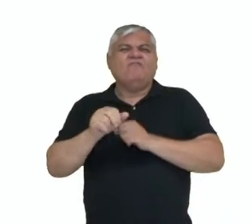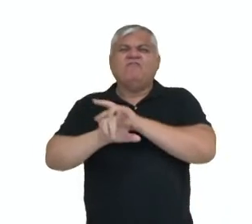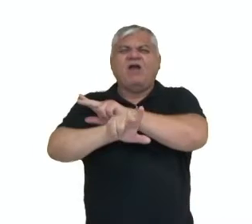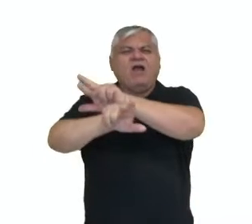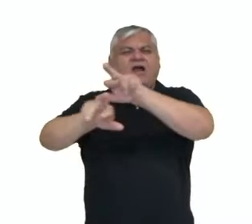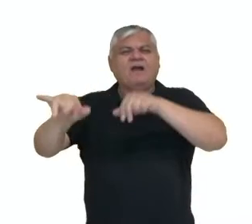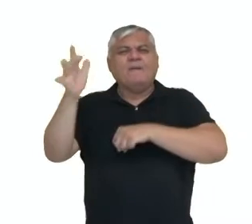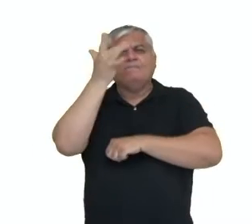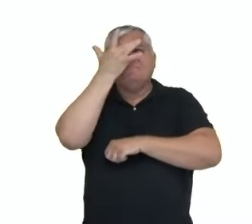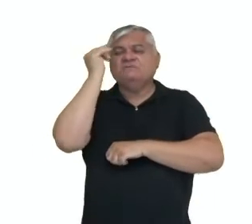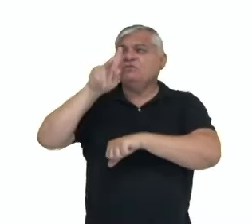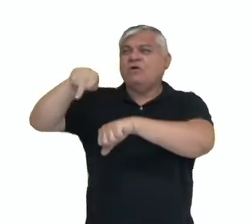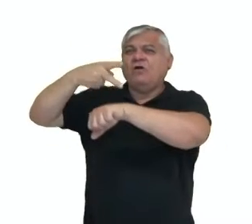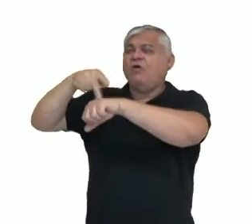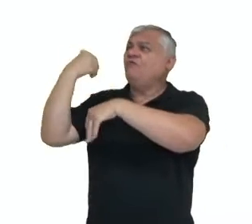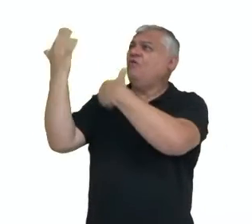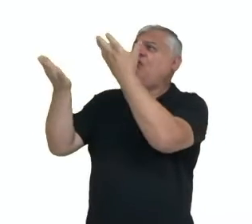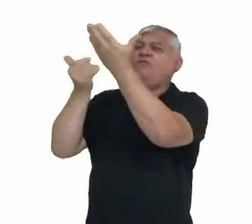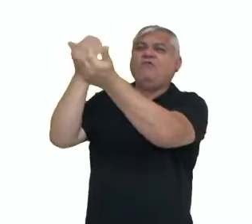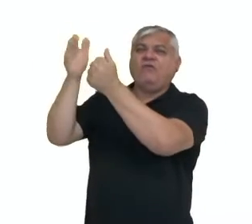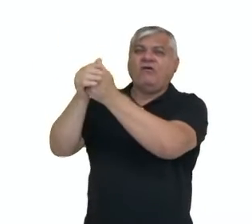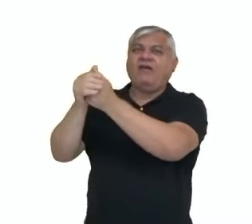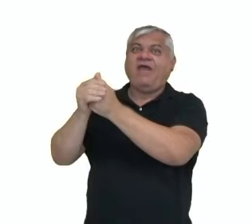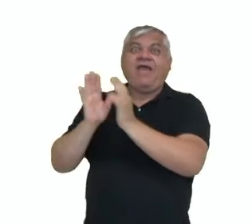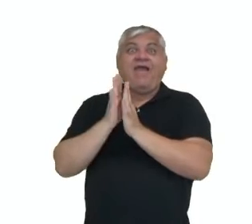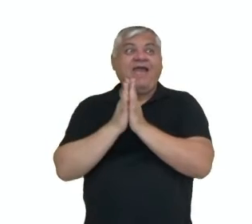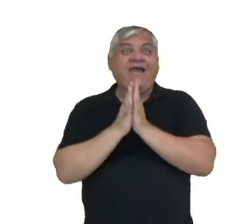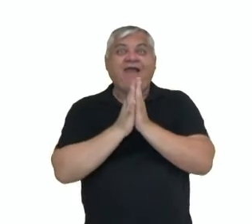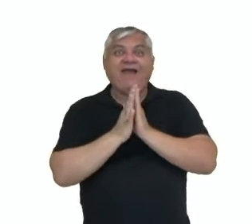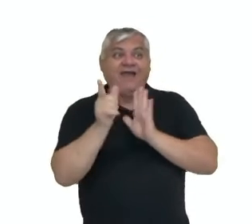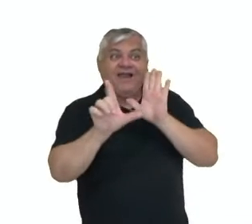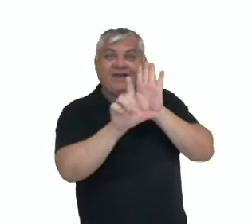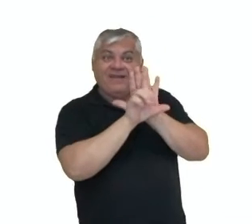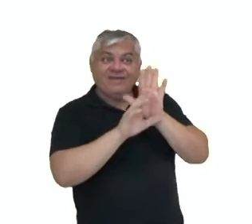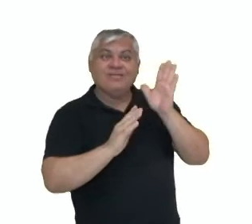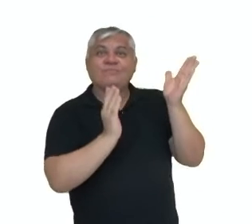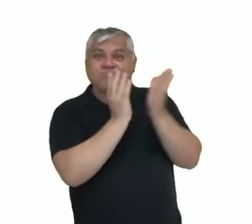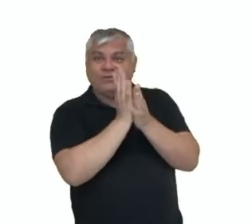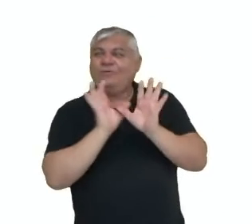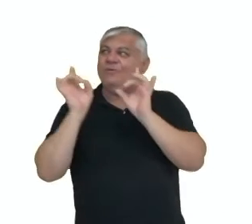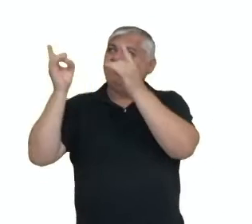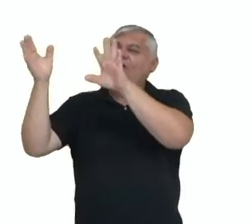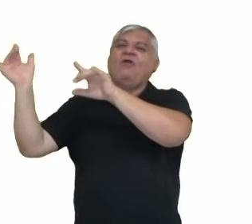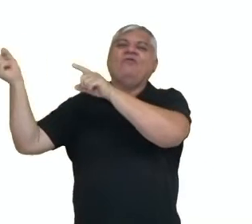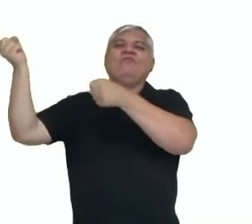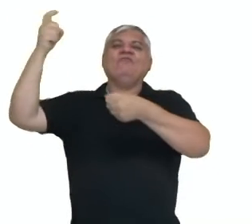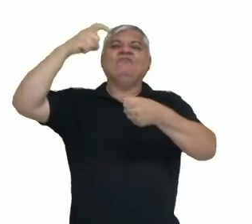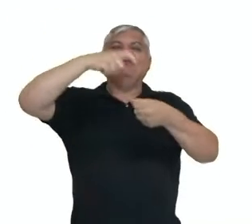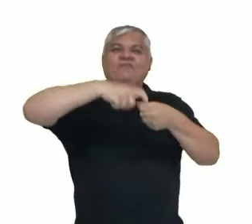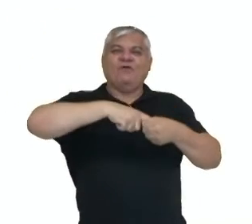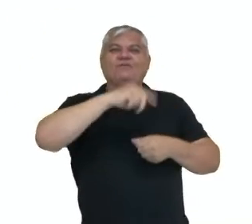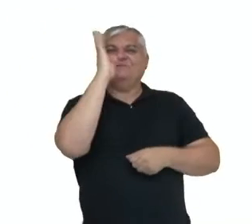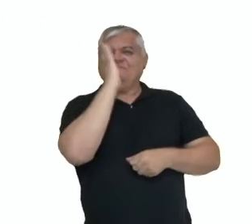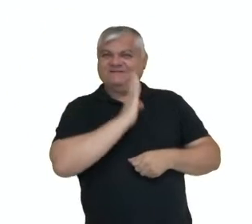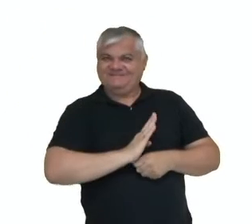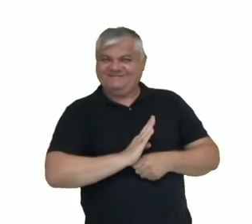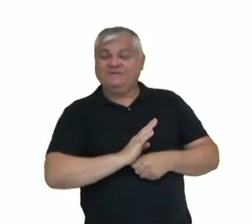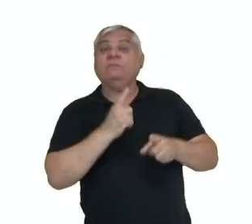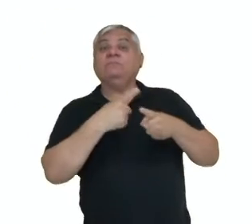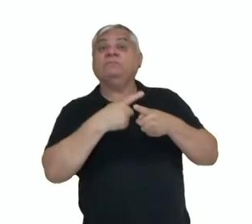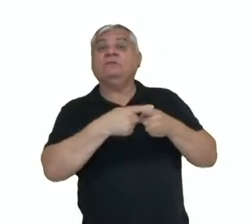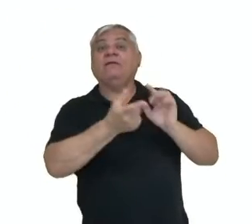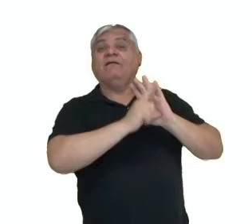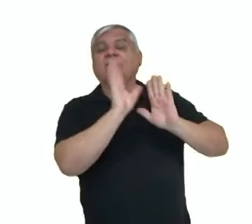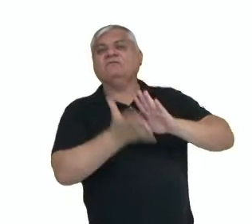e intelectual brasileira, que teve que se submeter ao exílio durante o período do governo autoritário. Porém,